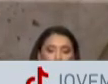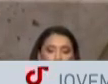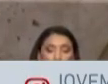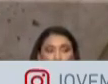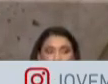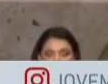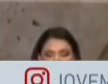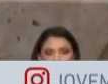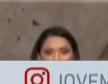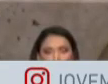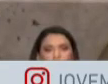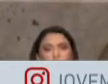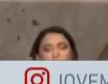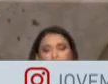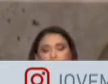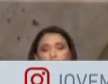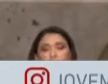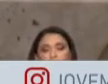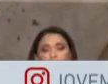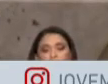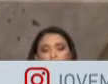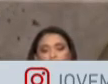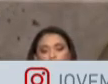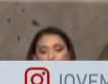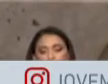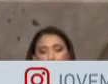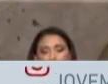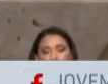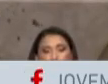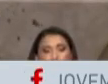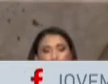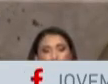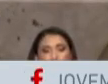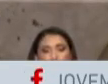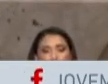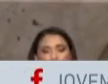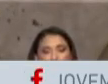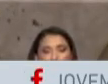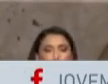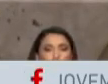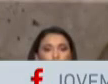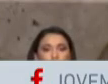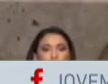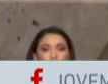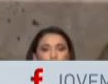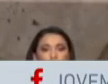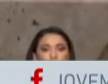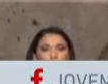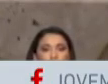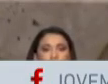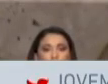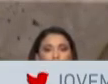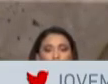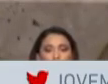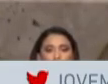e separação de poderes. Relatora das ações apresentadas por partidos de oposição que pedem a derrubada desse tipo